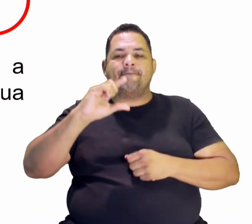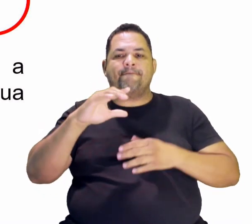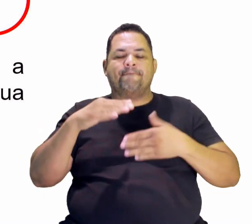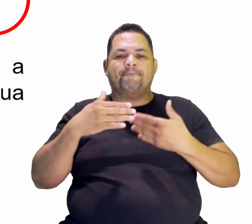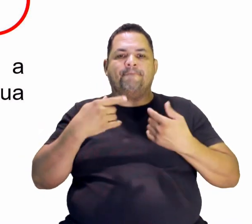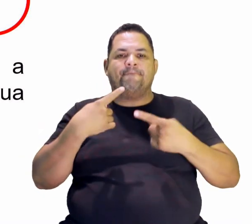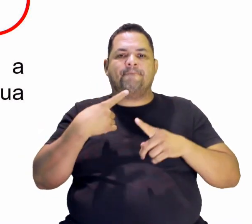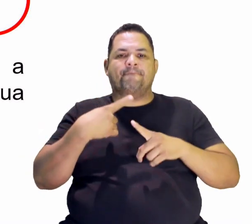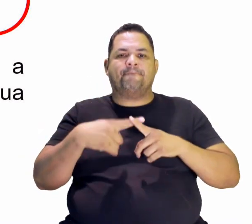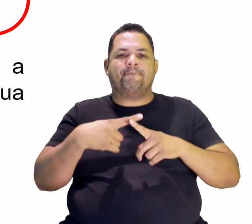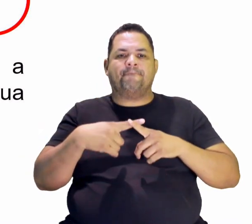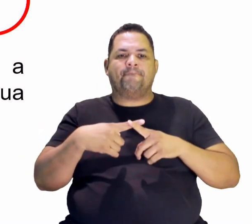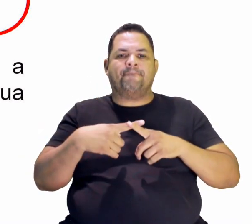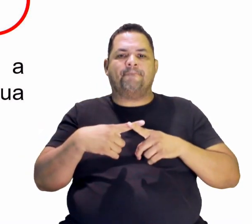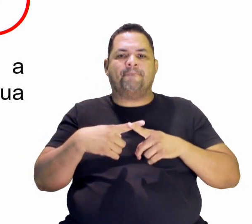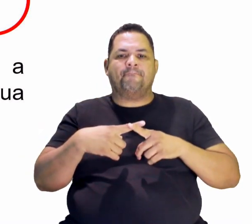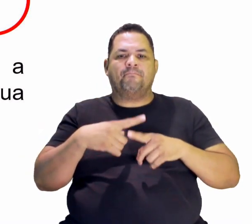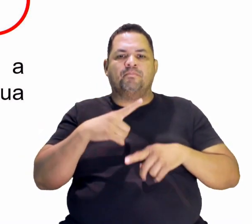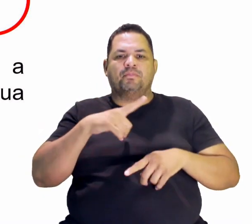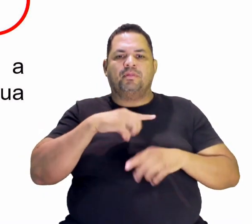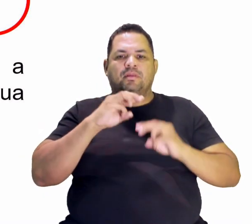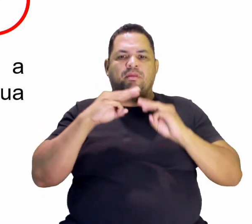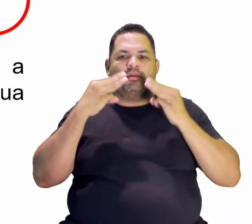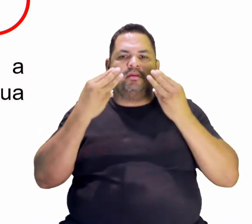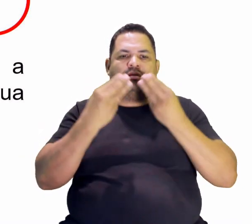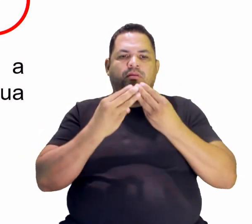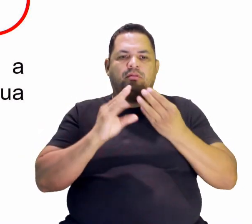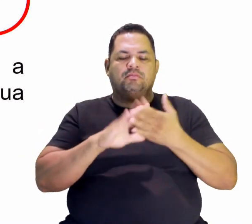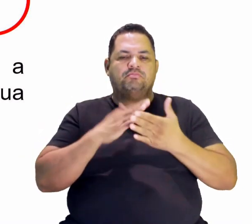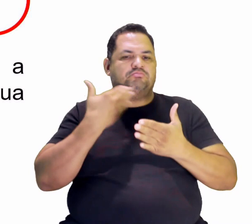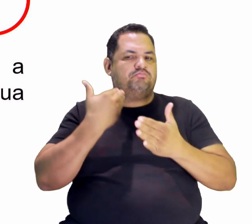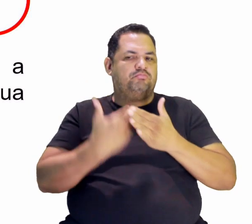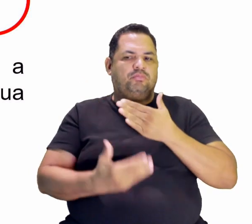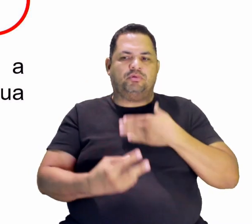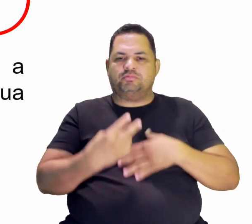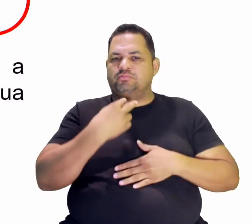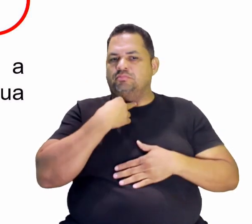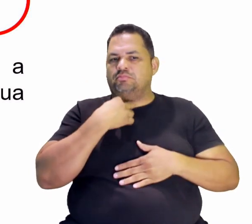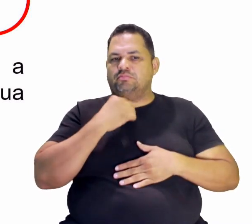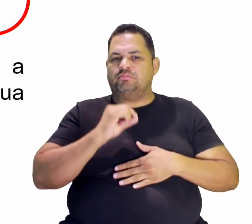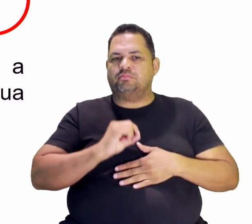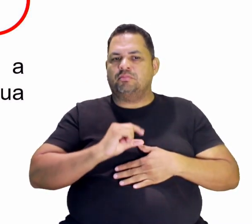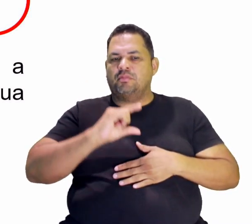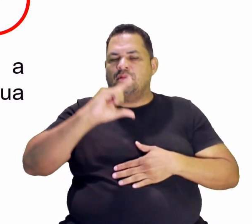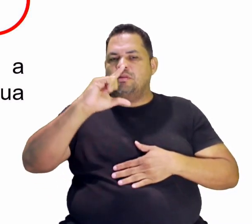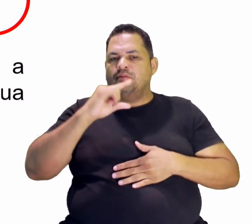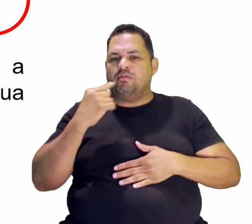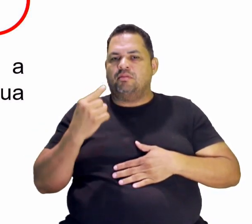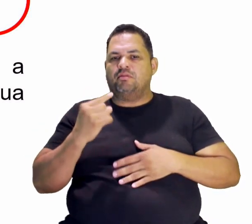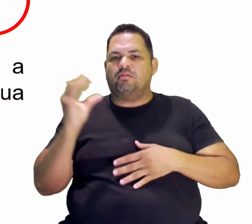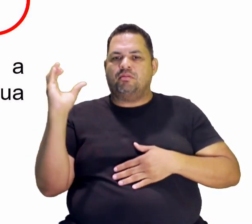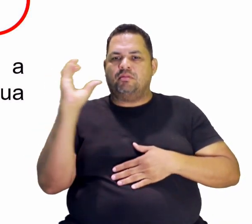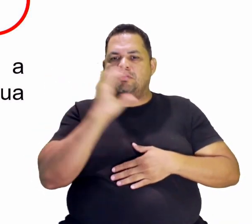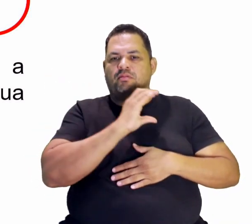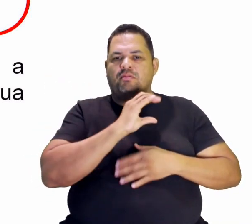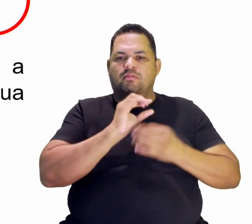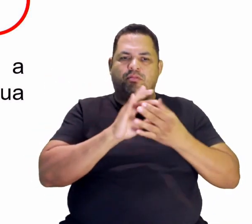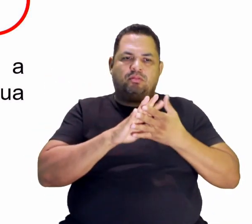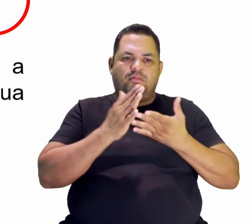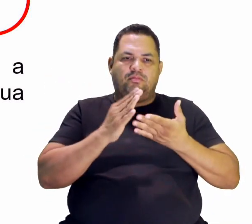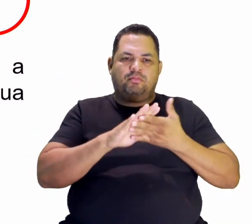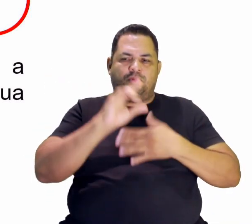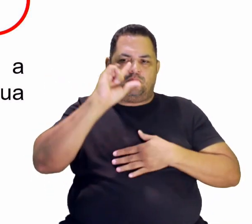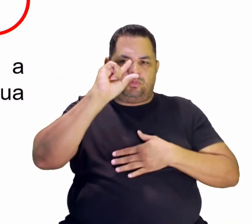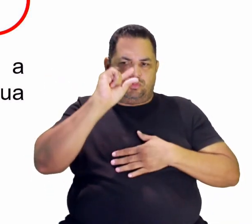para que seja conservado a massa, não se perca a massa, como aumenta a velocidade, o filete ele acaba